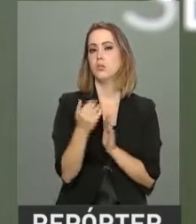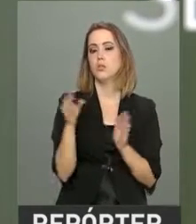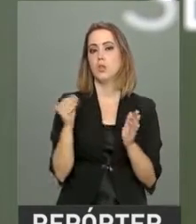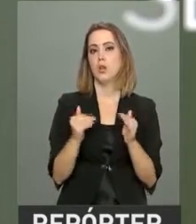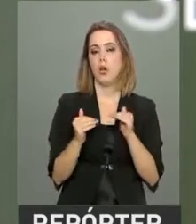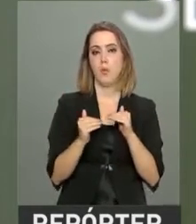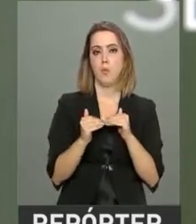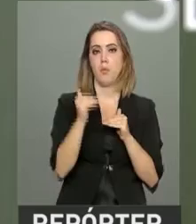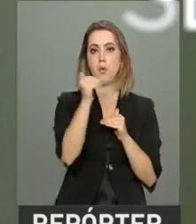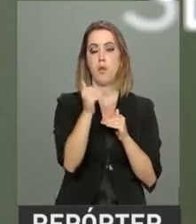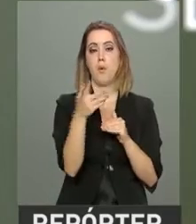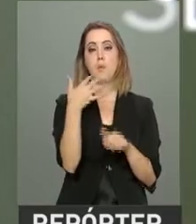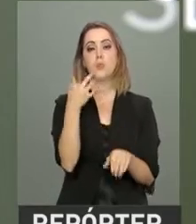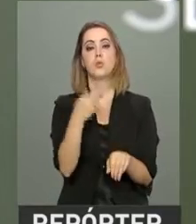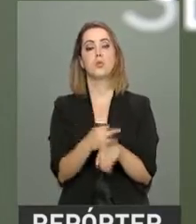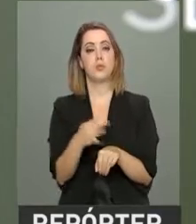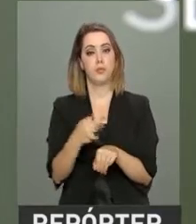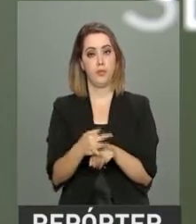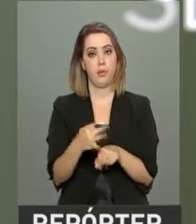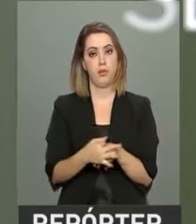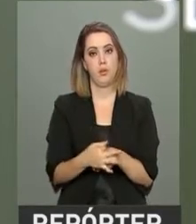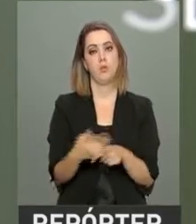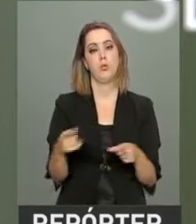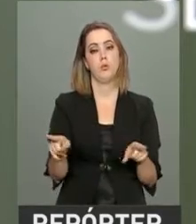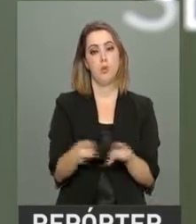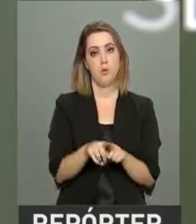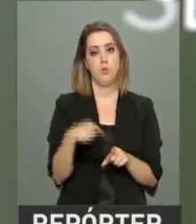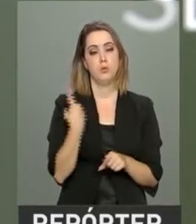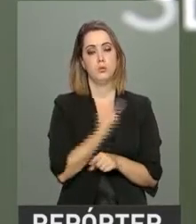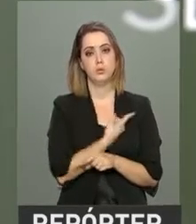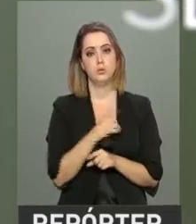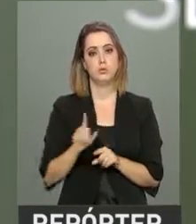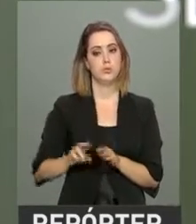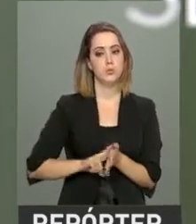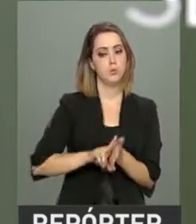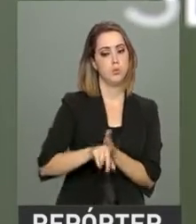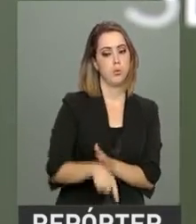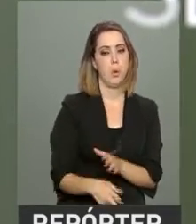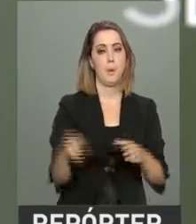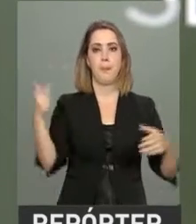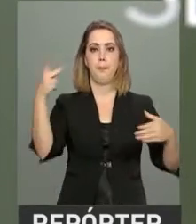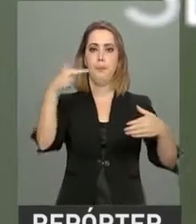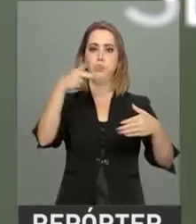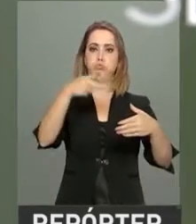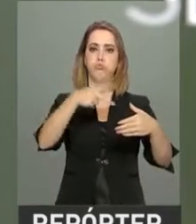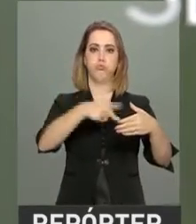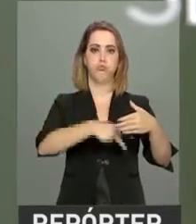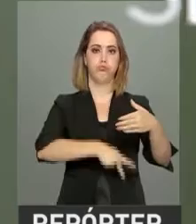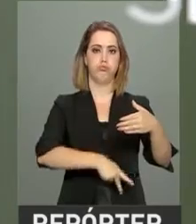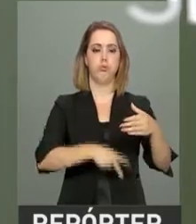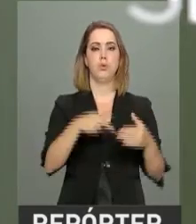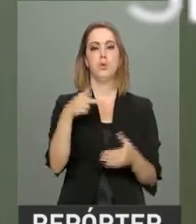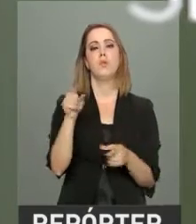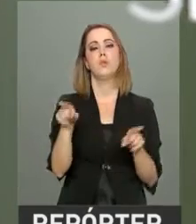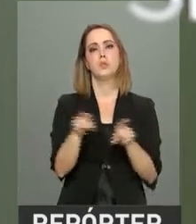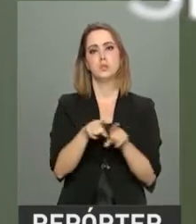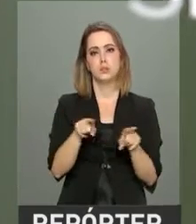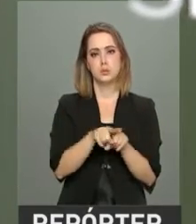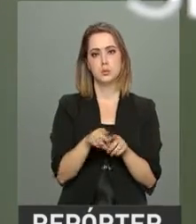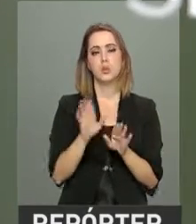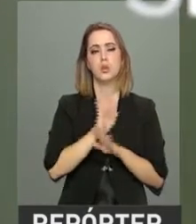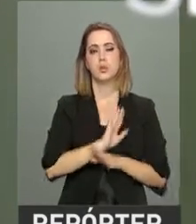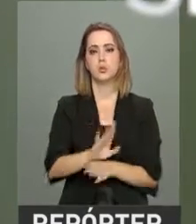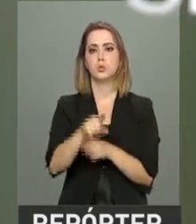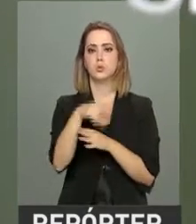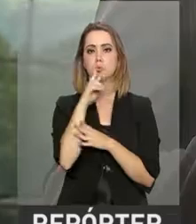do preço do minério de ferro principalmente tivemos um grande volume de petróleo o mercado também estudo ajuda no